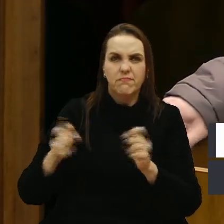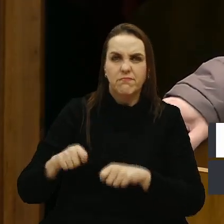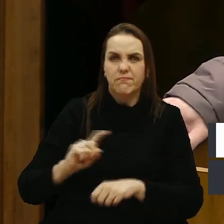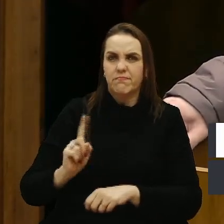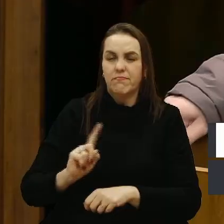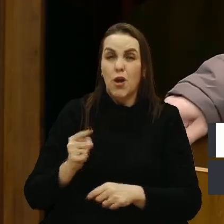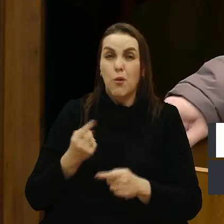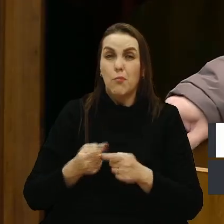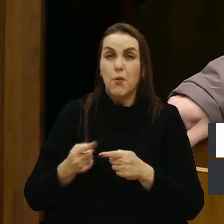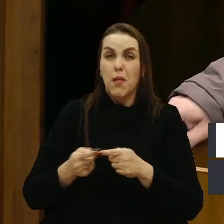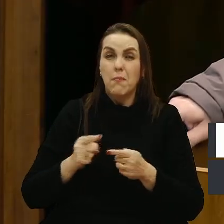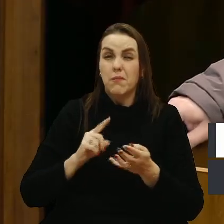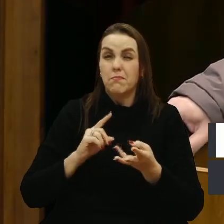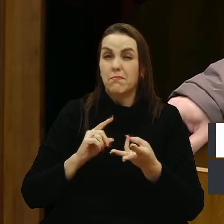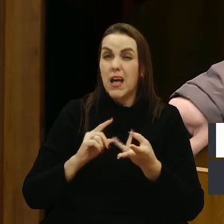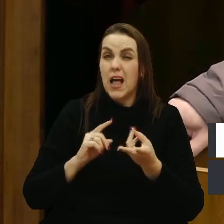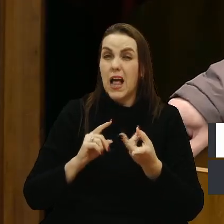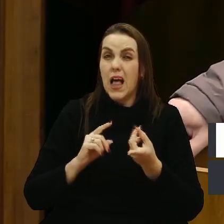problema,